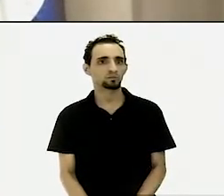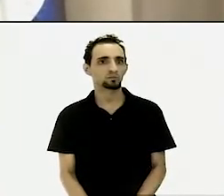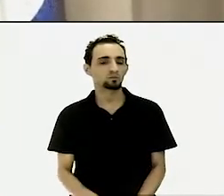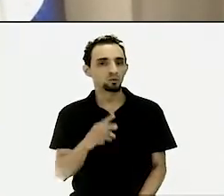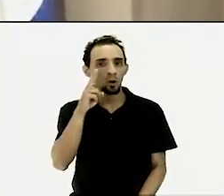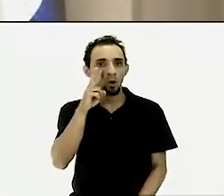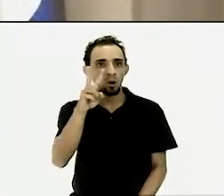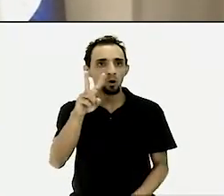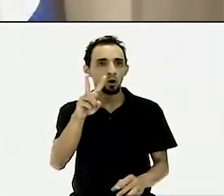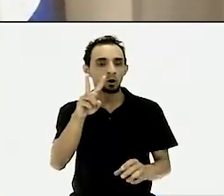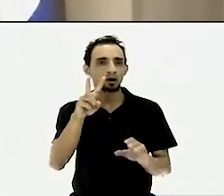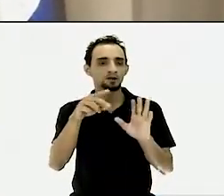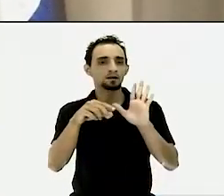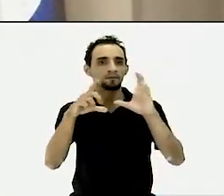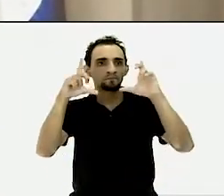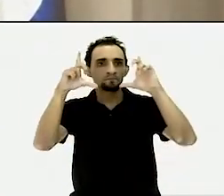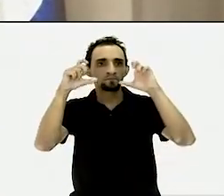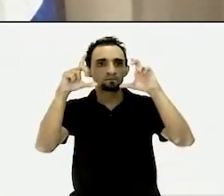viu,